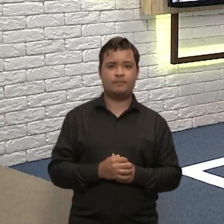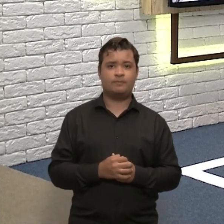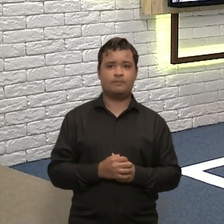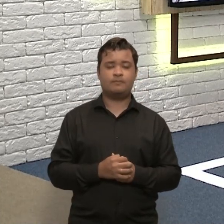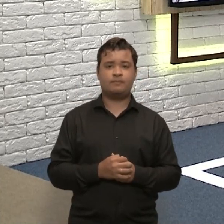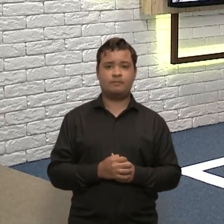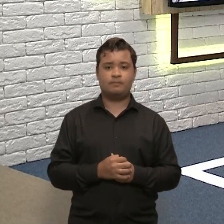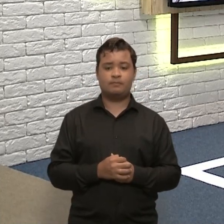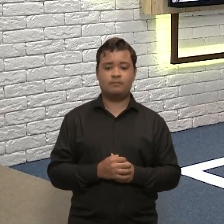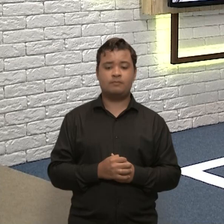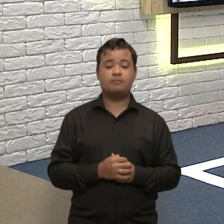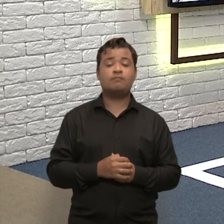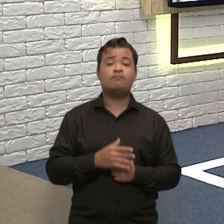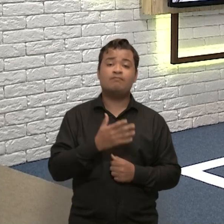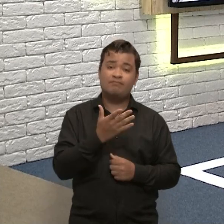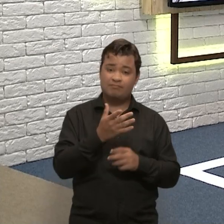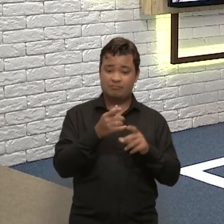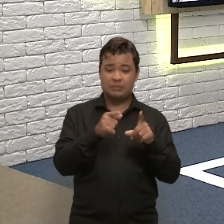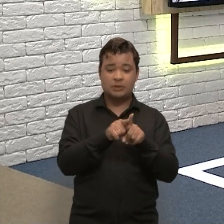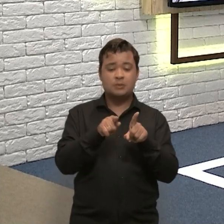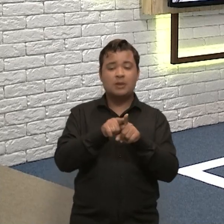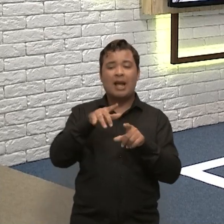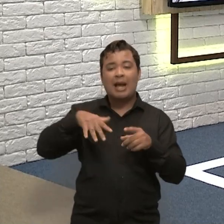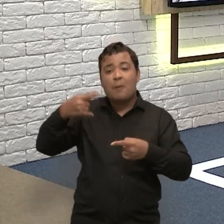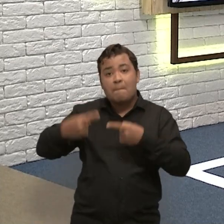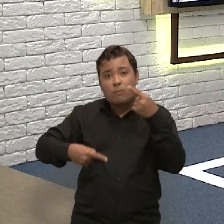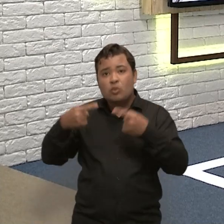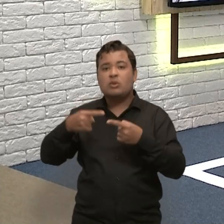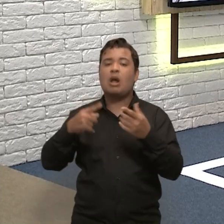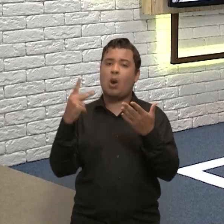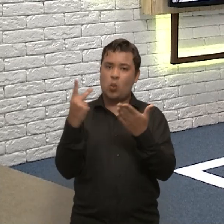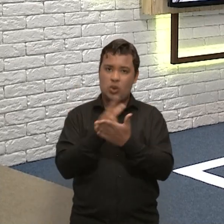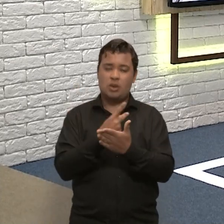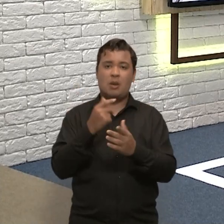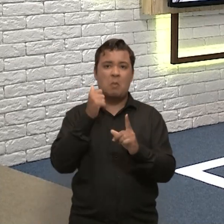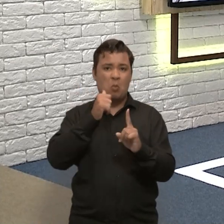nossa sociedade, até mesmo dentro da política.